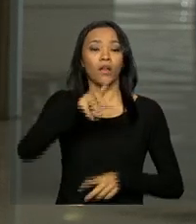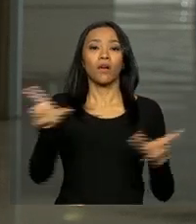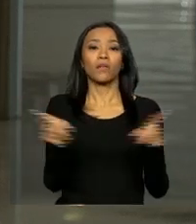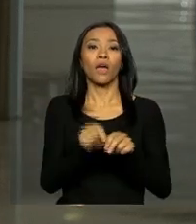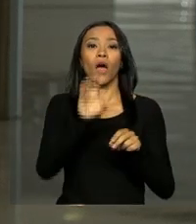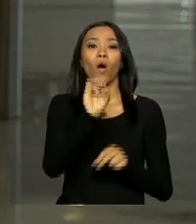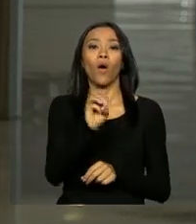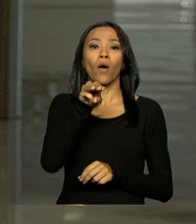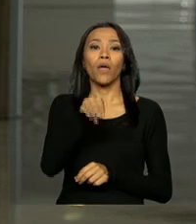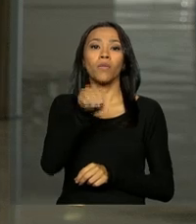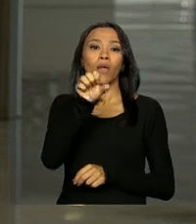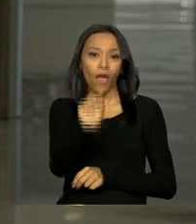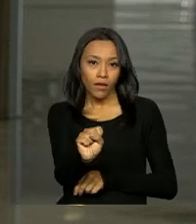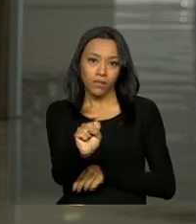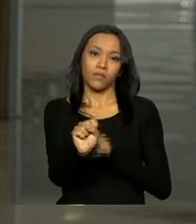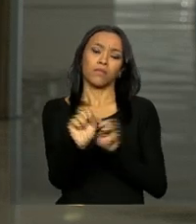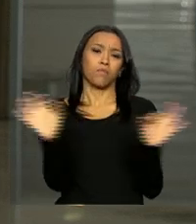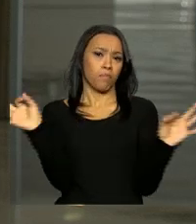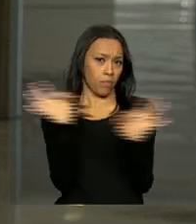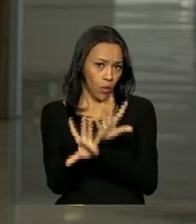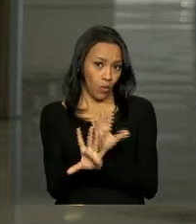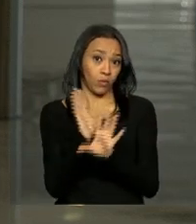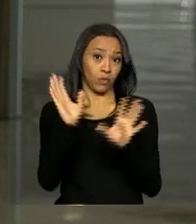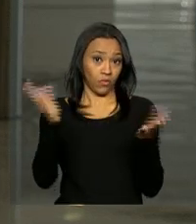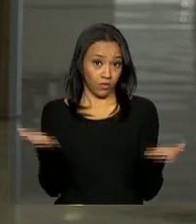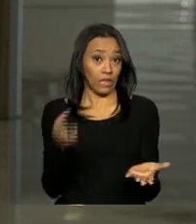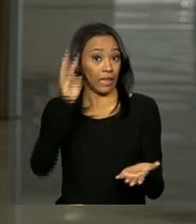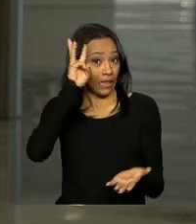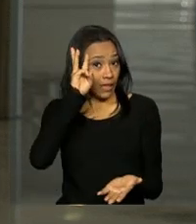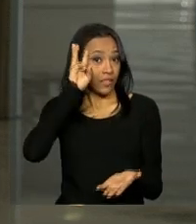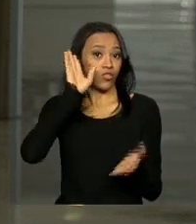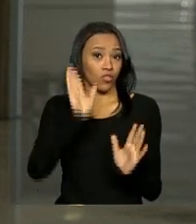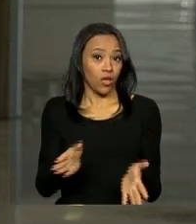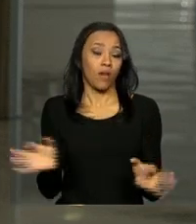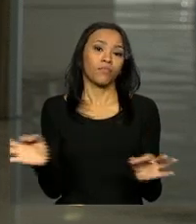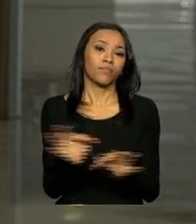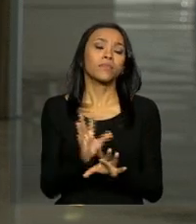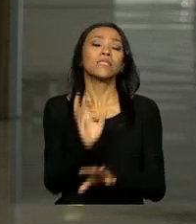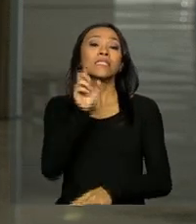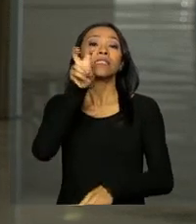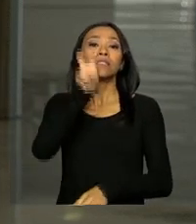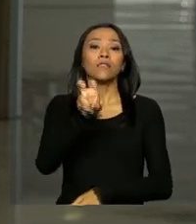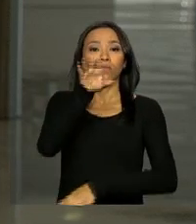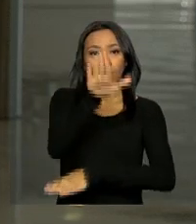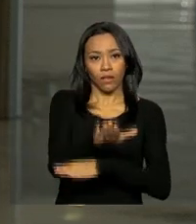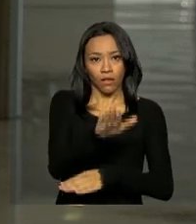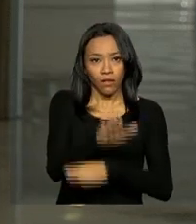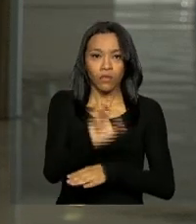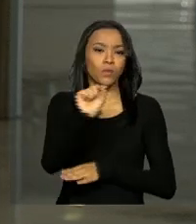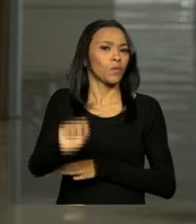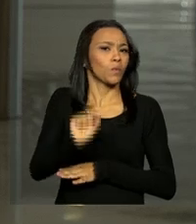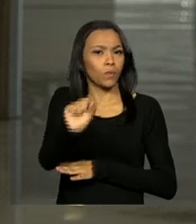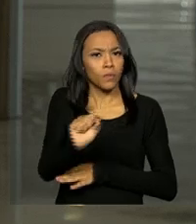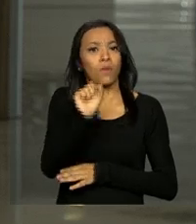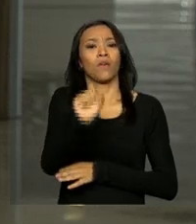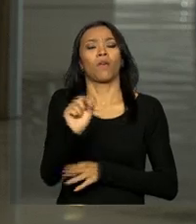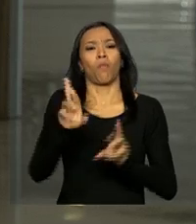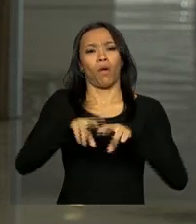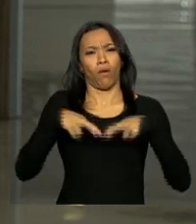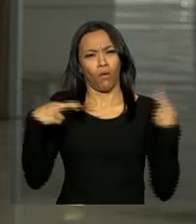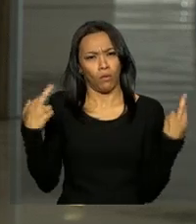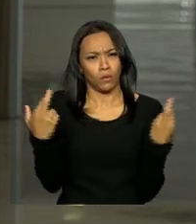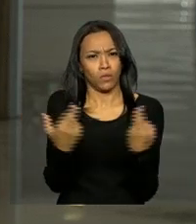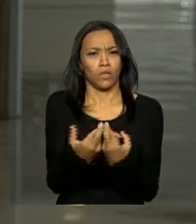a Margaret Chan. E encerrando a agenda desta terça-feira, Jaime, a presidenta, às 17h, participa de uma audiência de cortesia